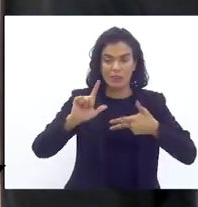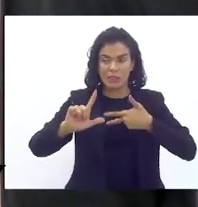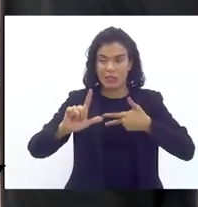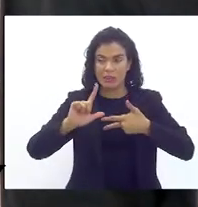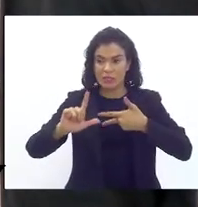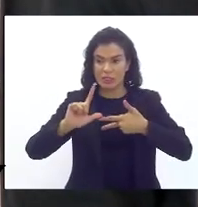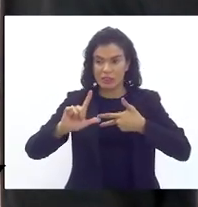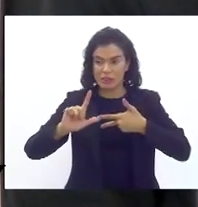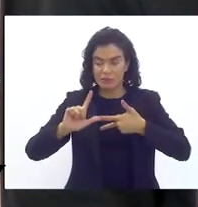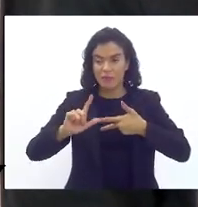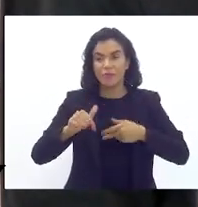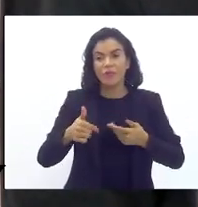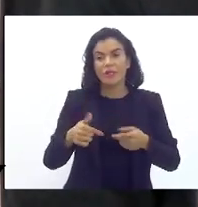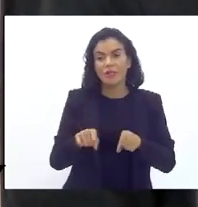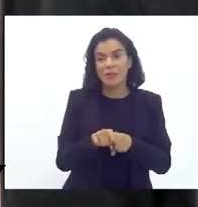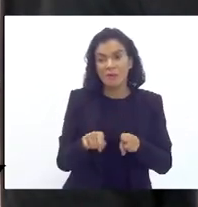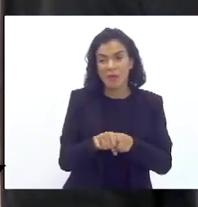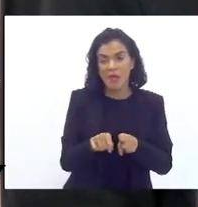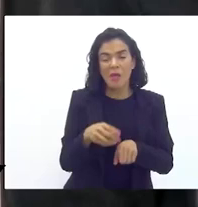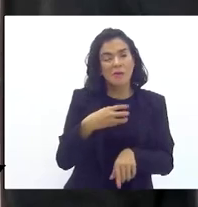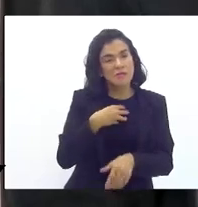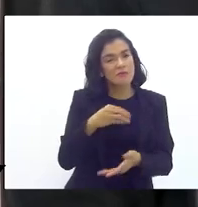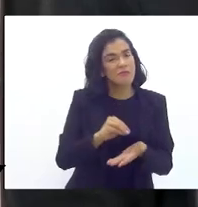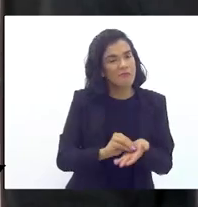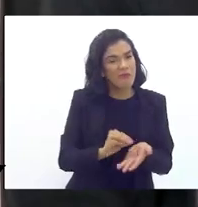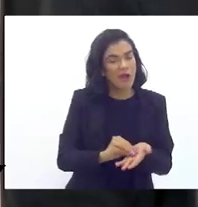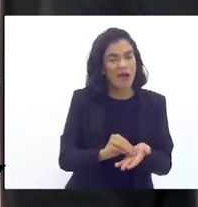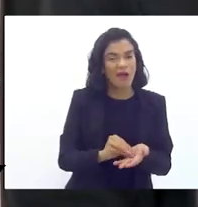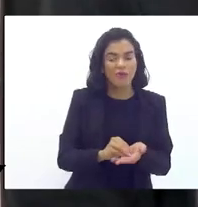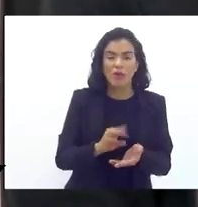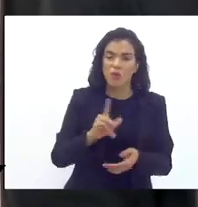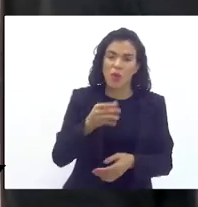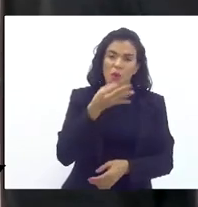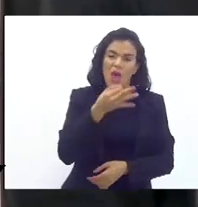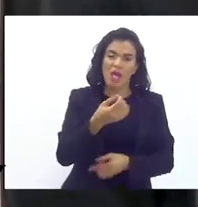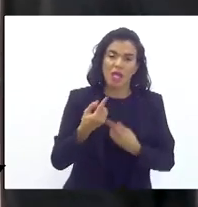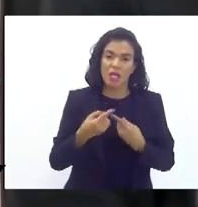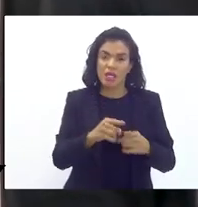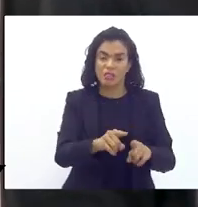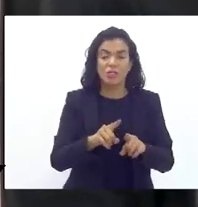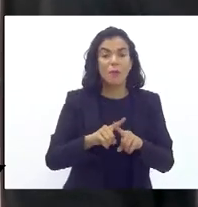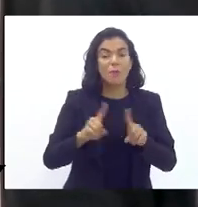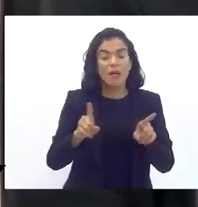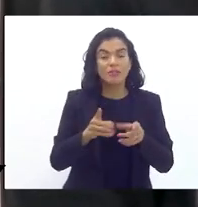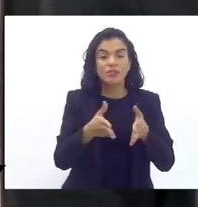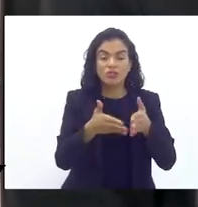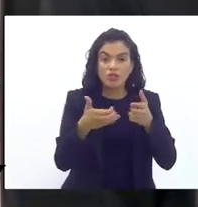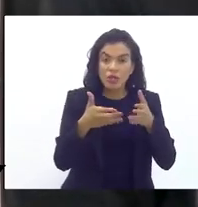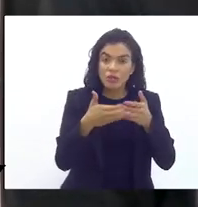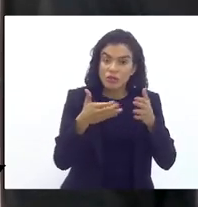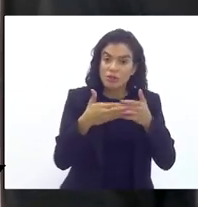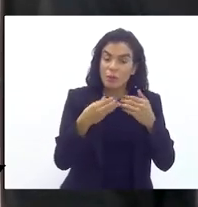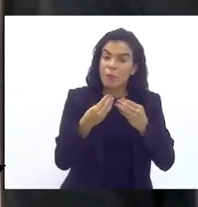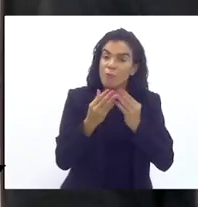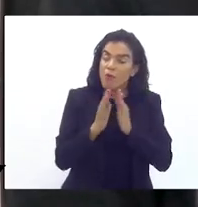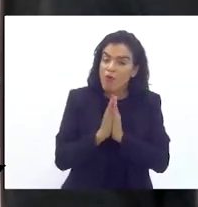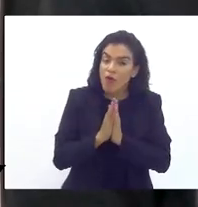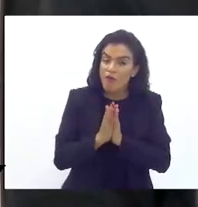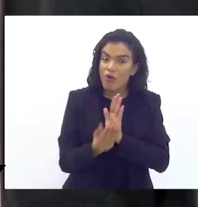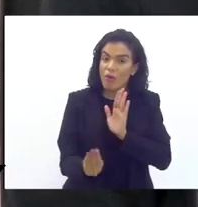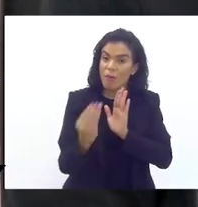Deputado e aqui na verdade não é uma crítica é conclamando que concha no projeto de